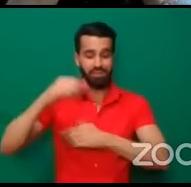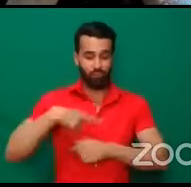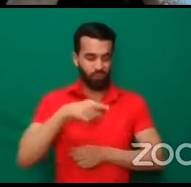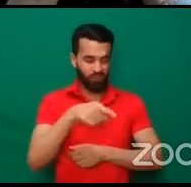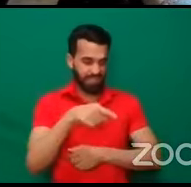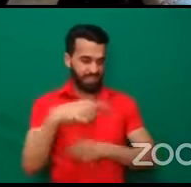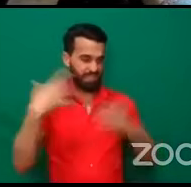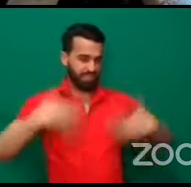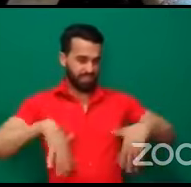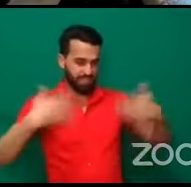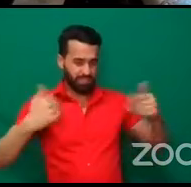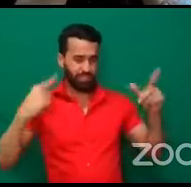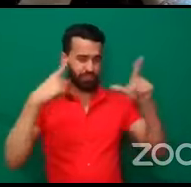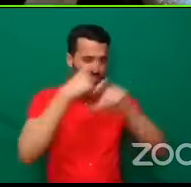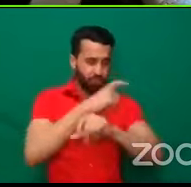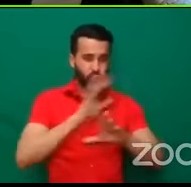assim?